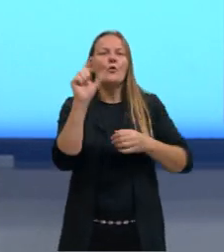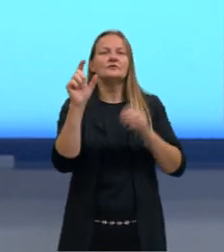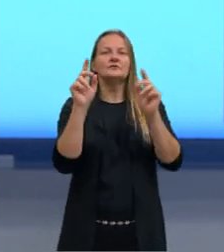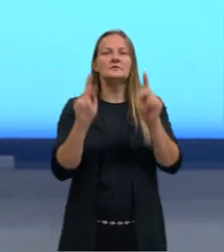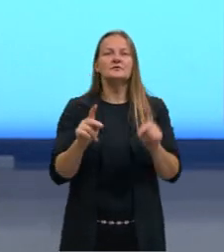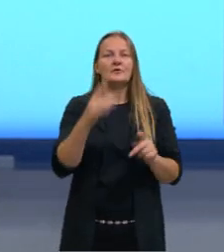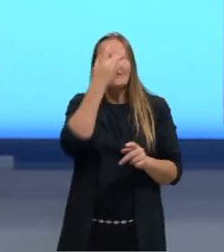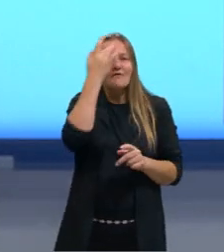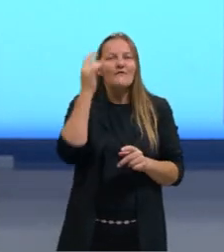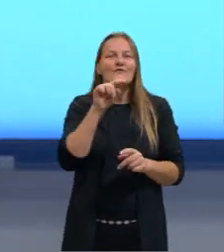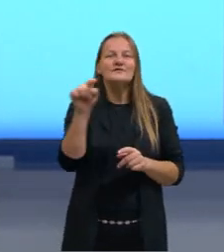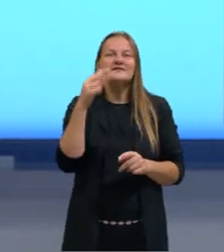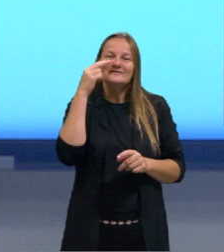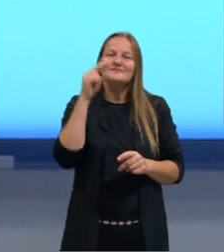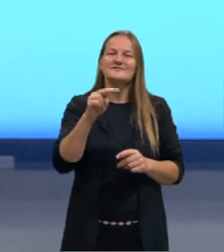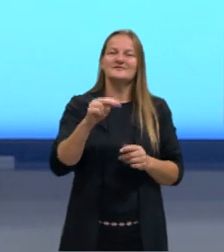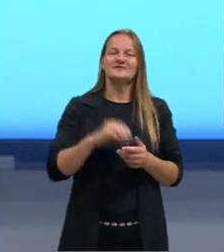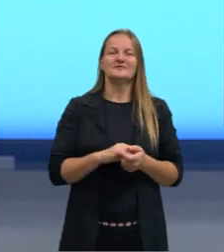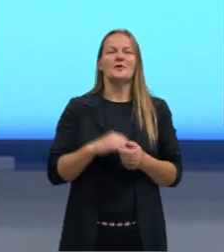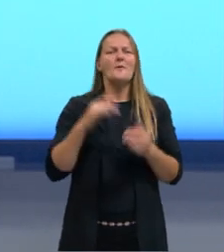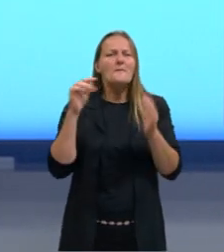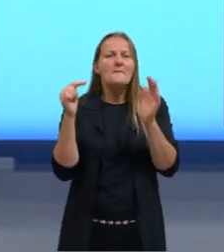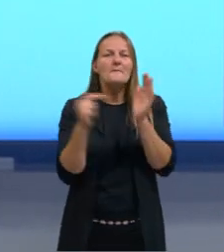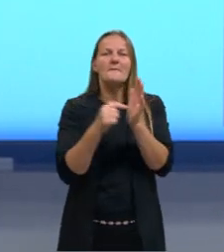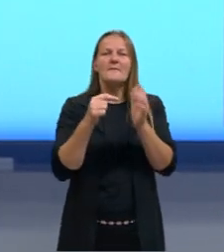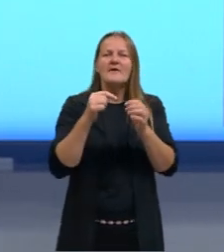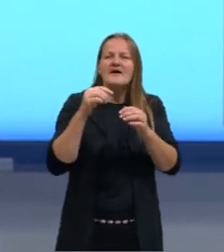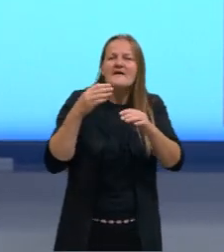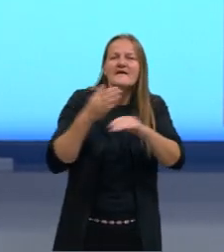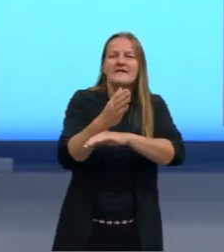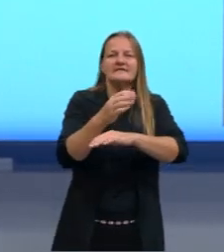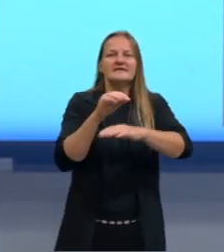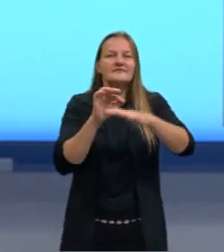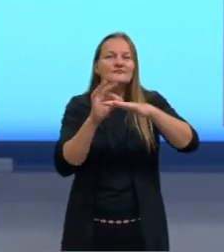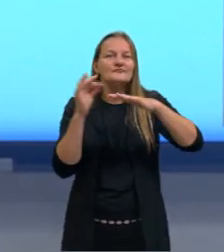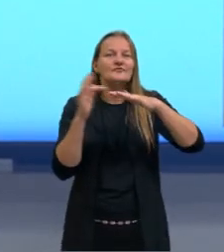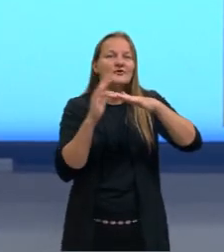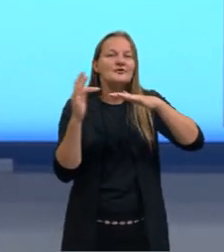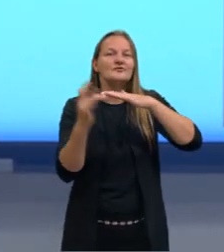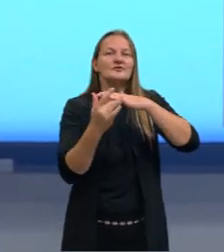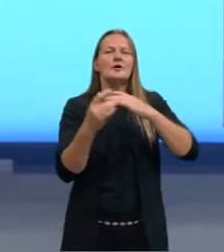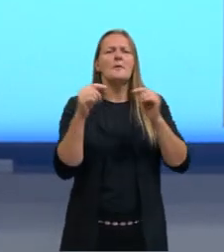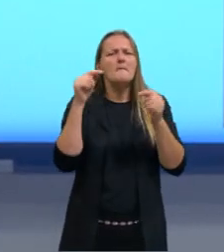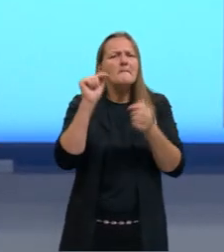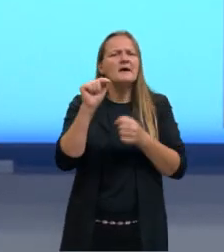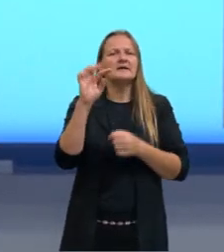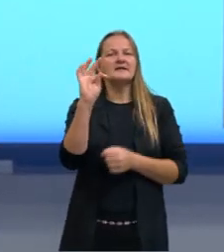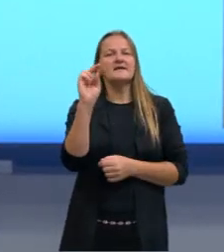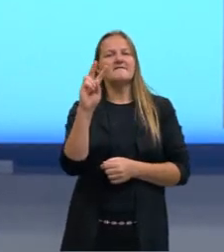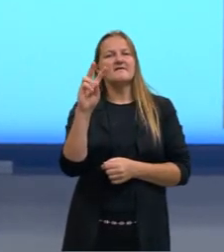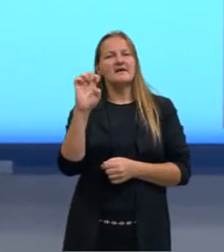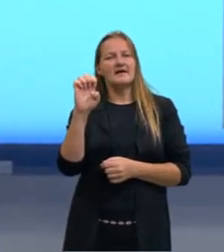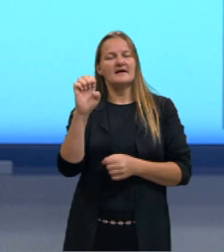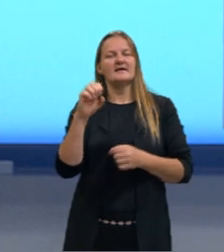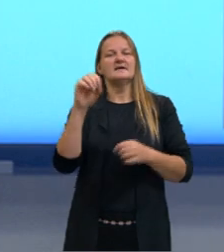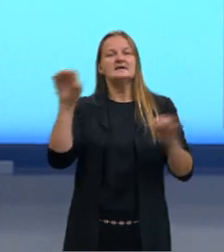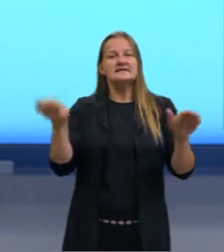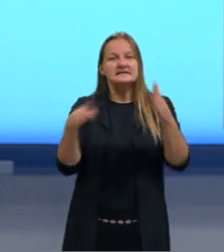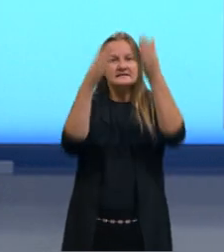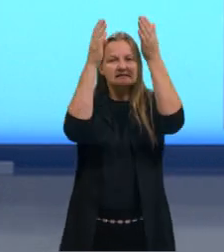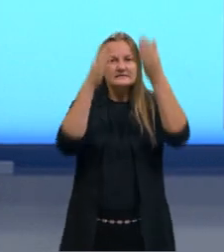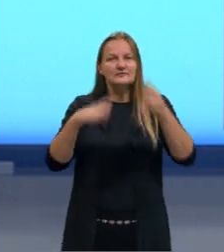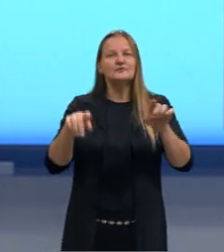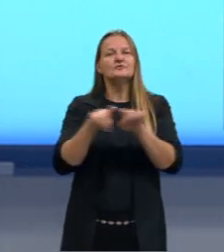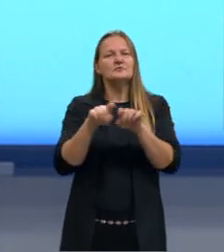o que vocês estão assistindo né acessem as redes marquem a gente marca e a TV marquinha Seduc para que a gente